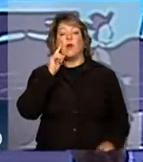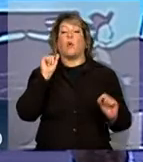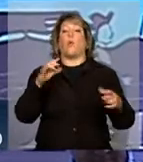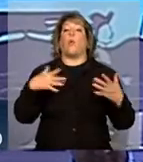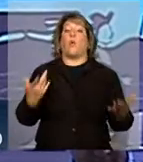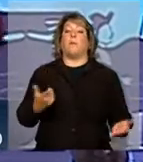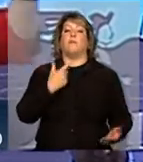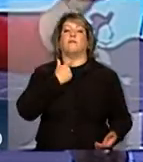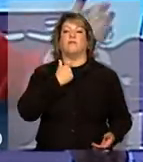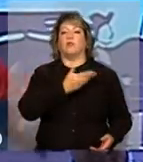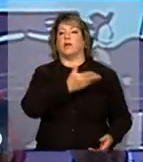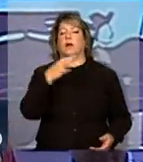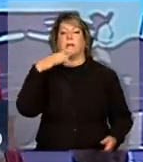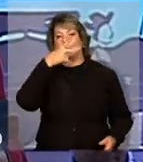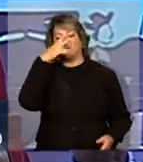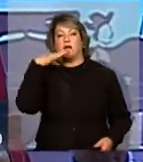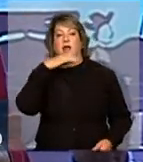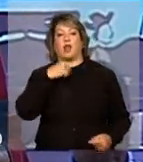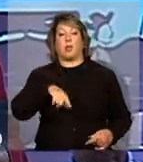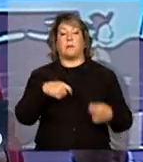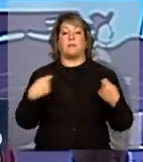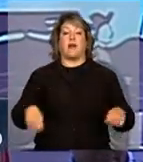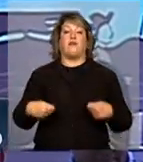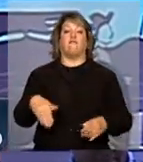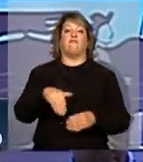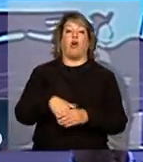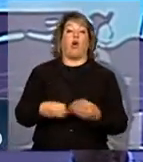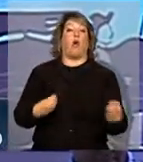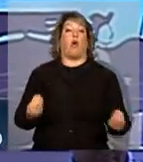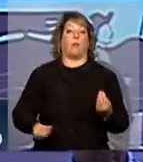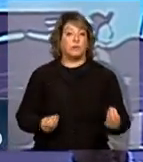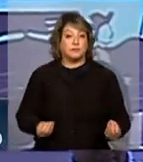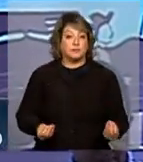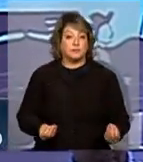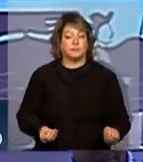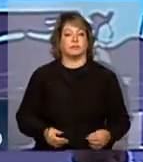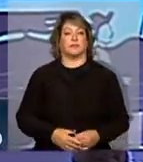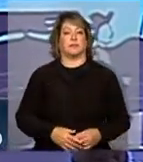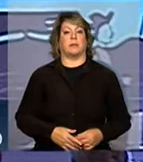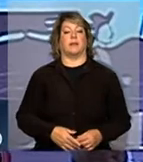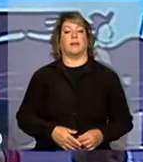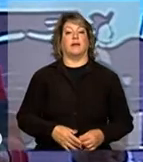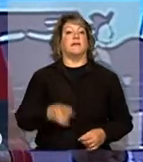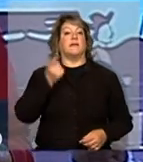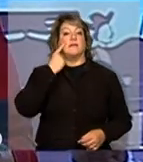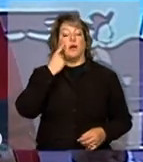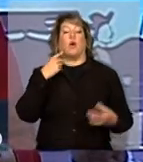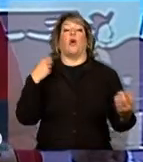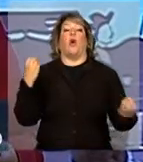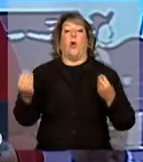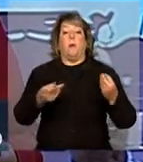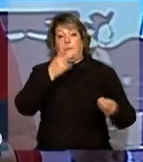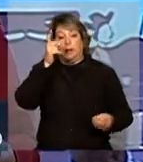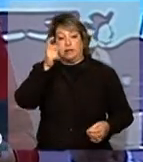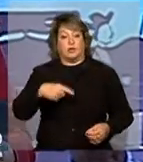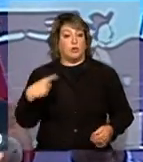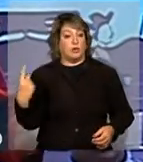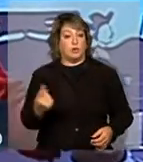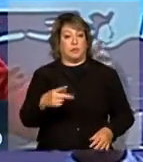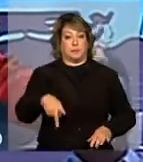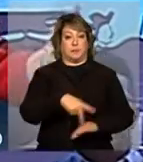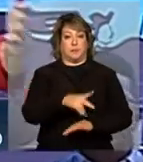que as pessoas acham que devemos votar, para ouvir como as pessoas desse